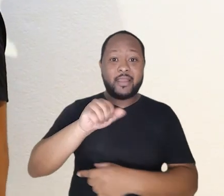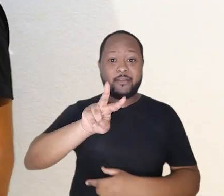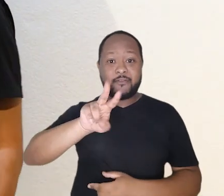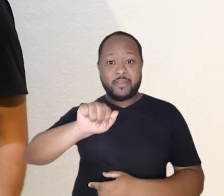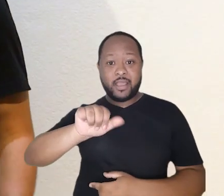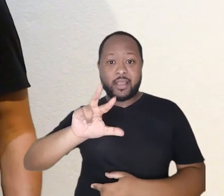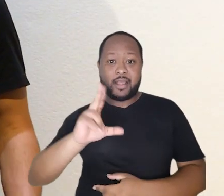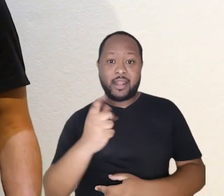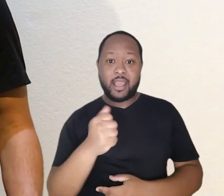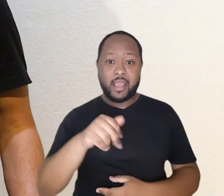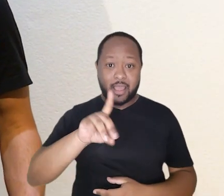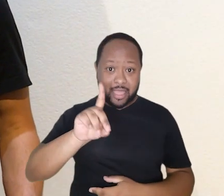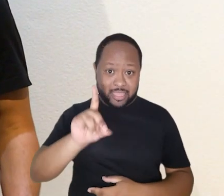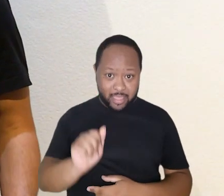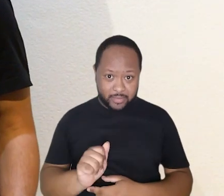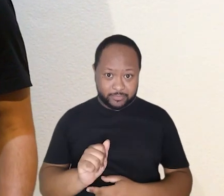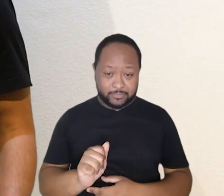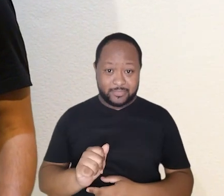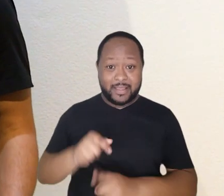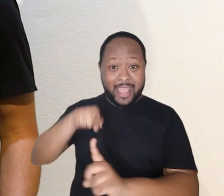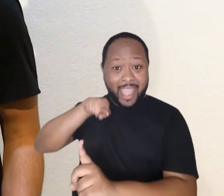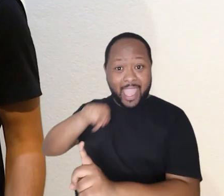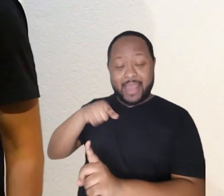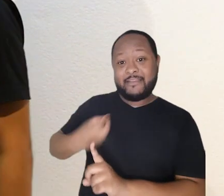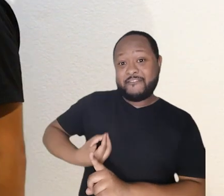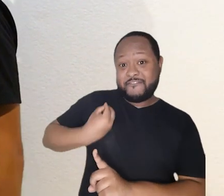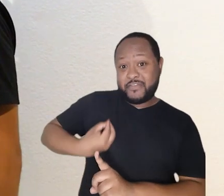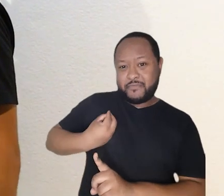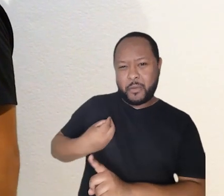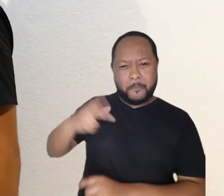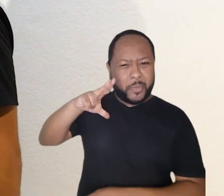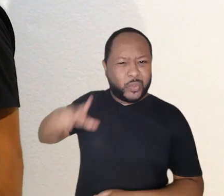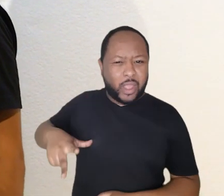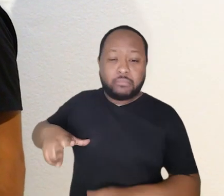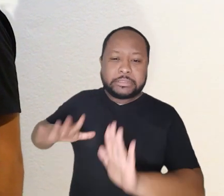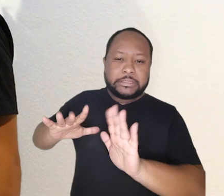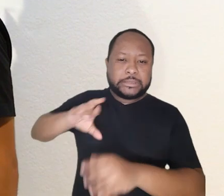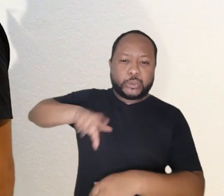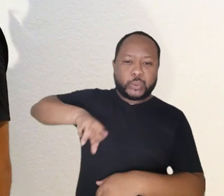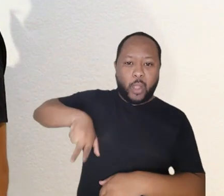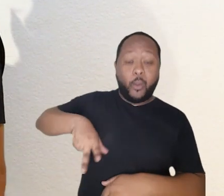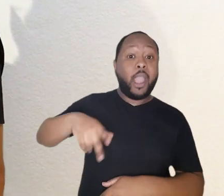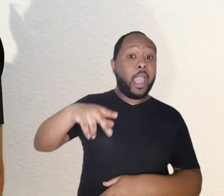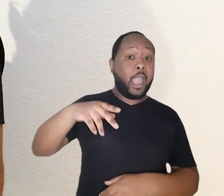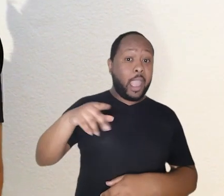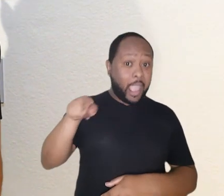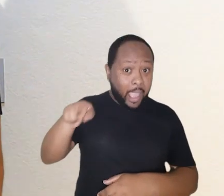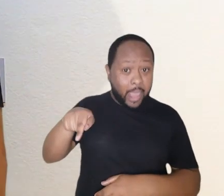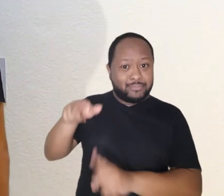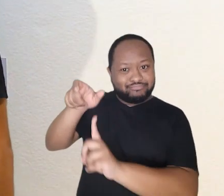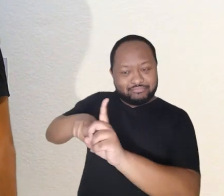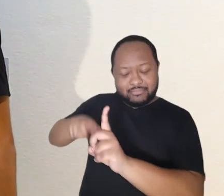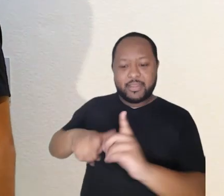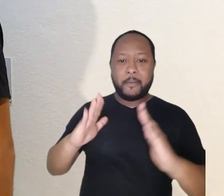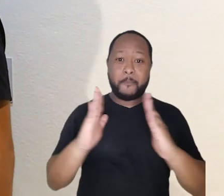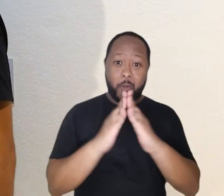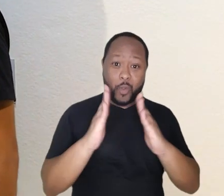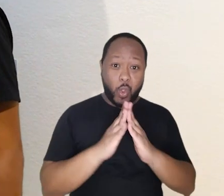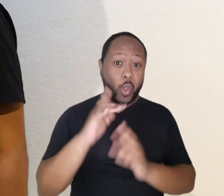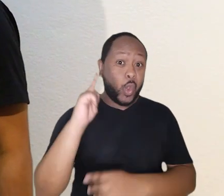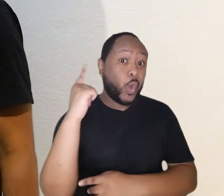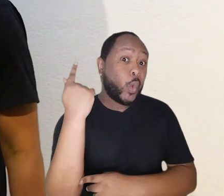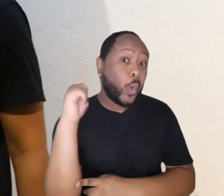O Antônio Poteiro, que viveu em Portugal, não, ele viveu em Goiânia, ele retrata também